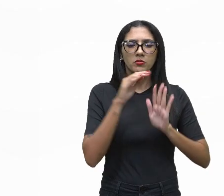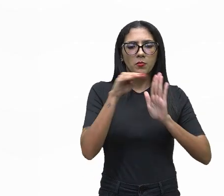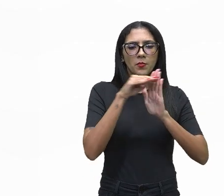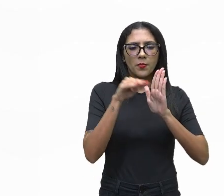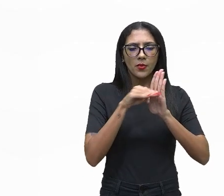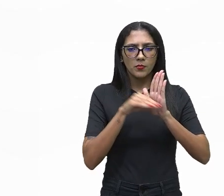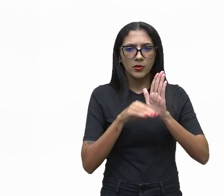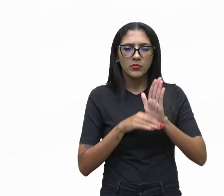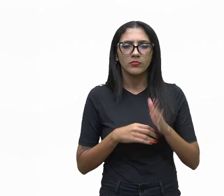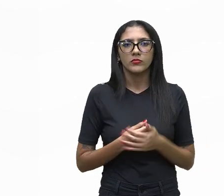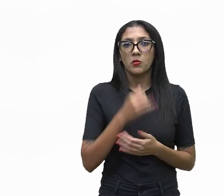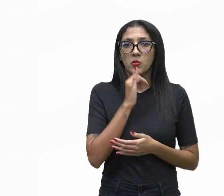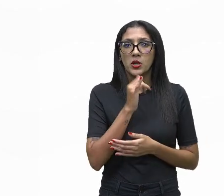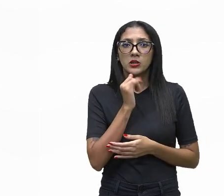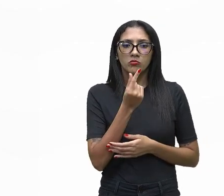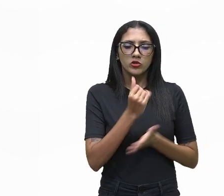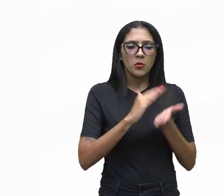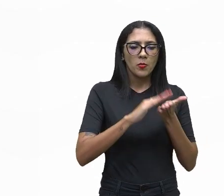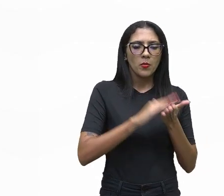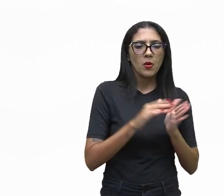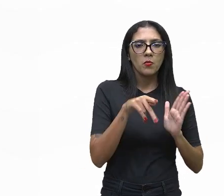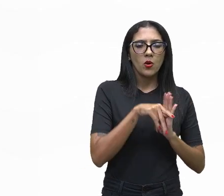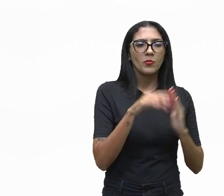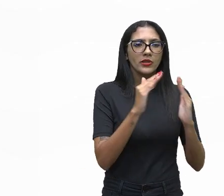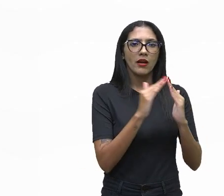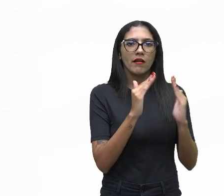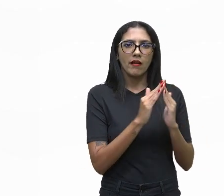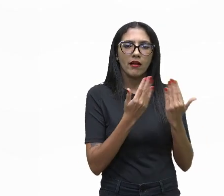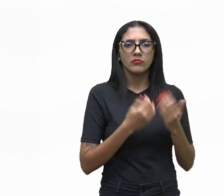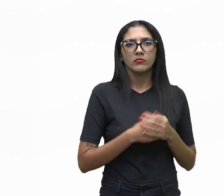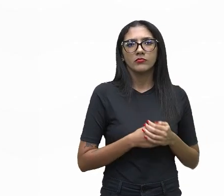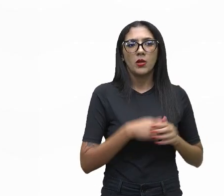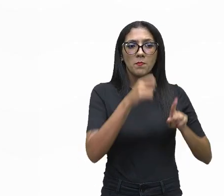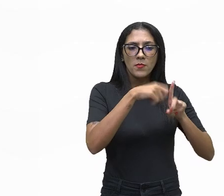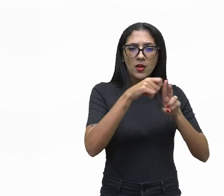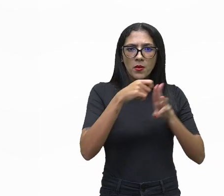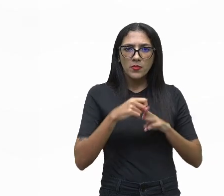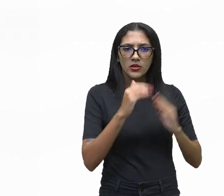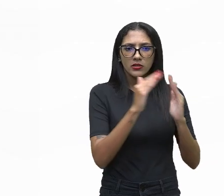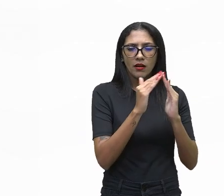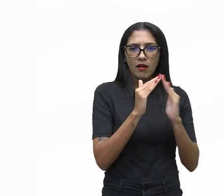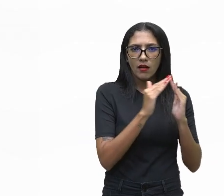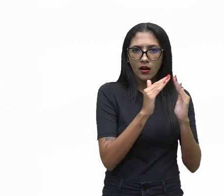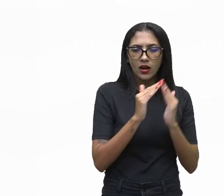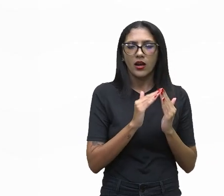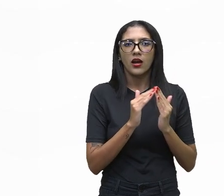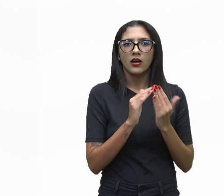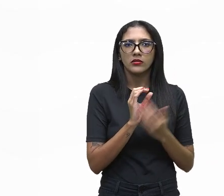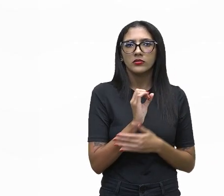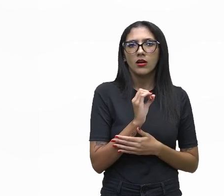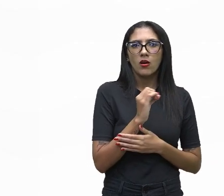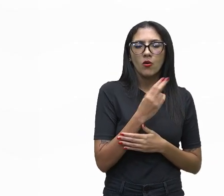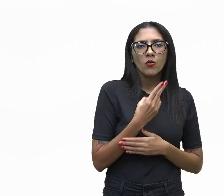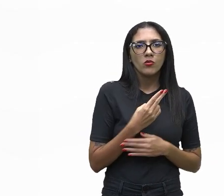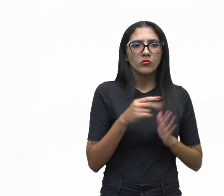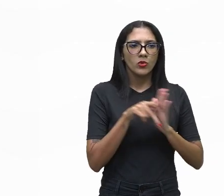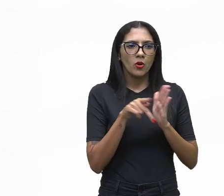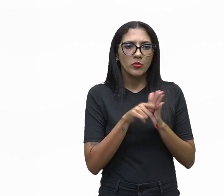exemplo, gastos com a casa, que seria aluguel ou pagamento da parcela do